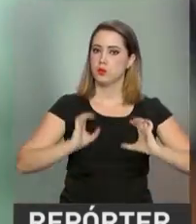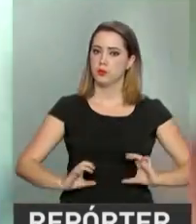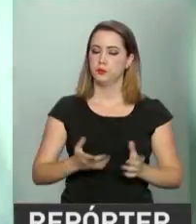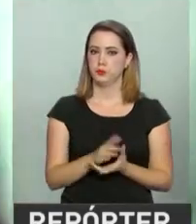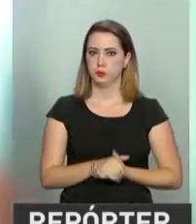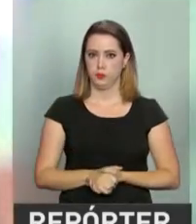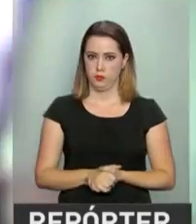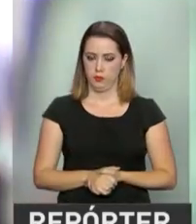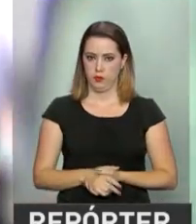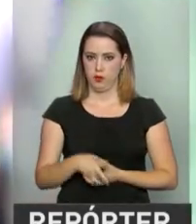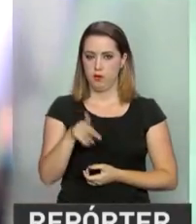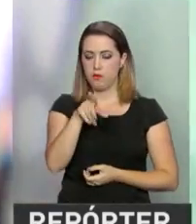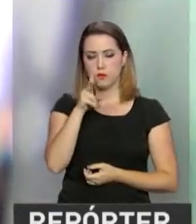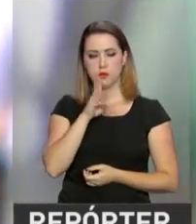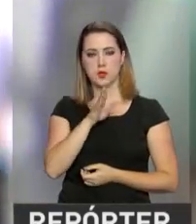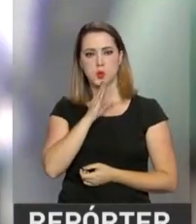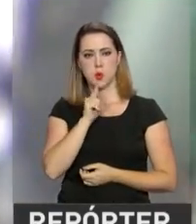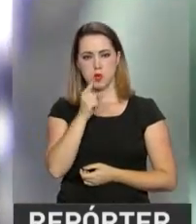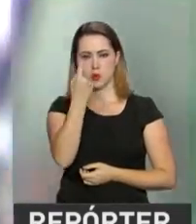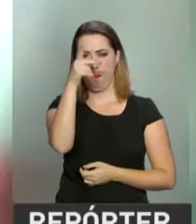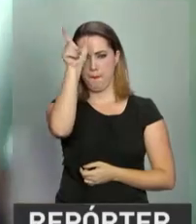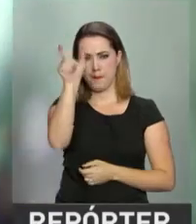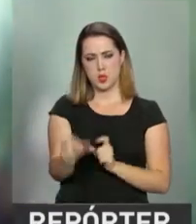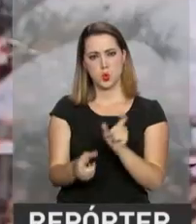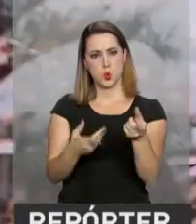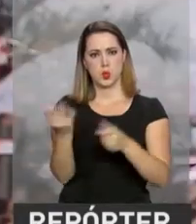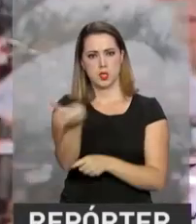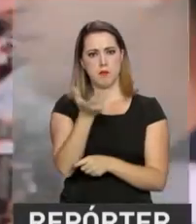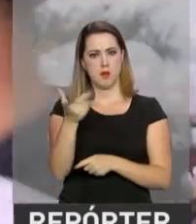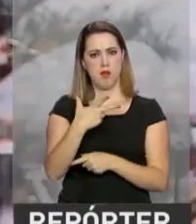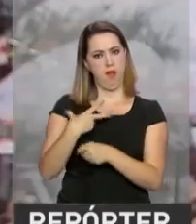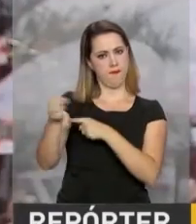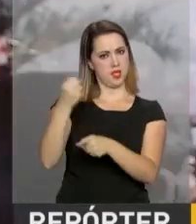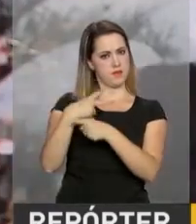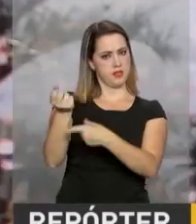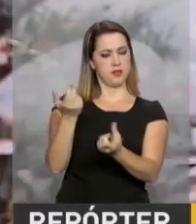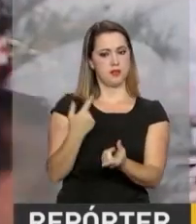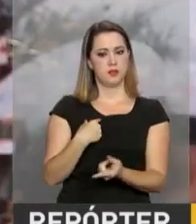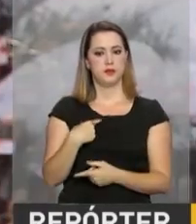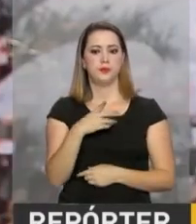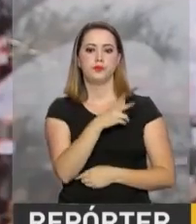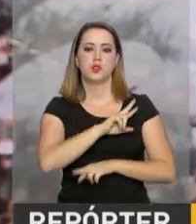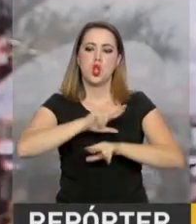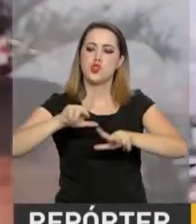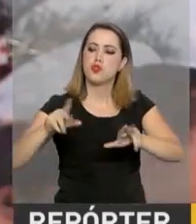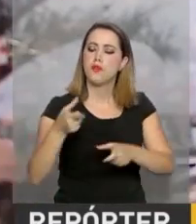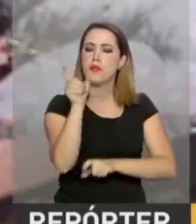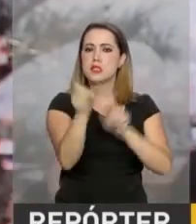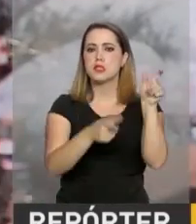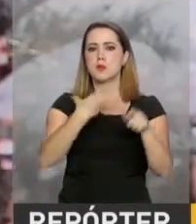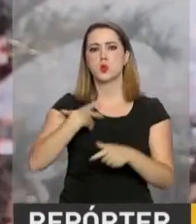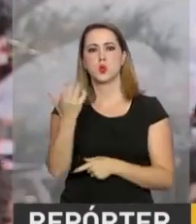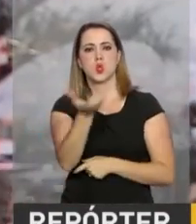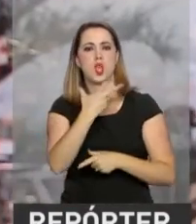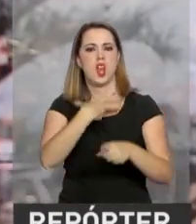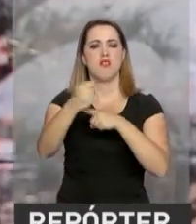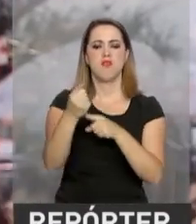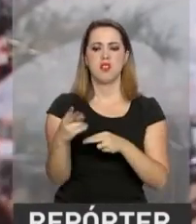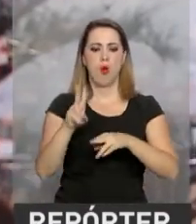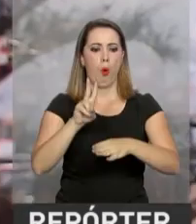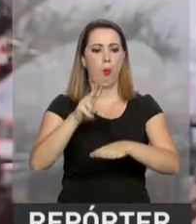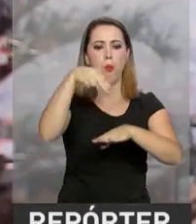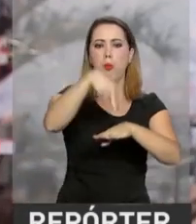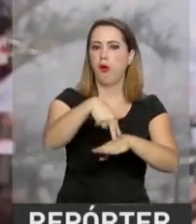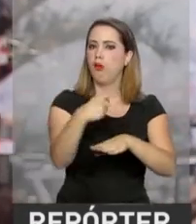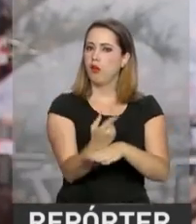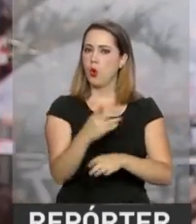Você conhece alguém que quer sempre levar vantagem em tudo? Muitas pessoas querem se dar bem em cima de você, não importa do jeito que elas querem saber como é que vai estar